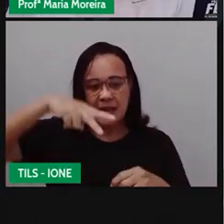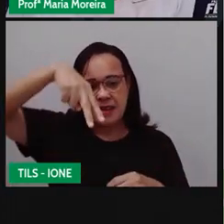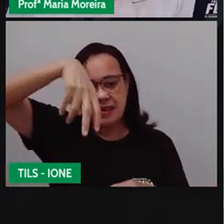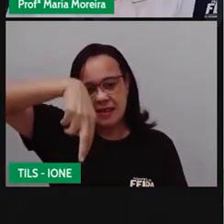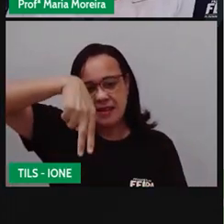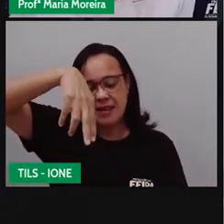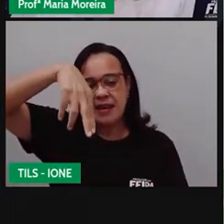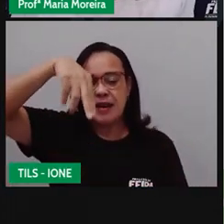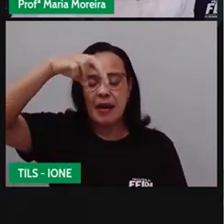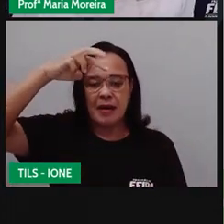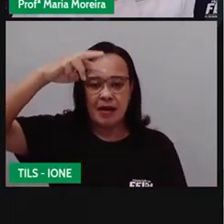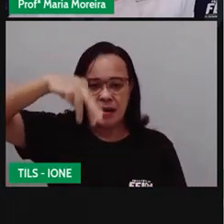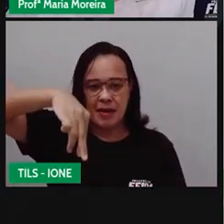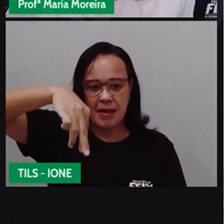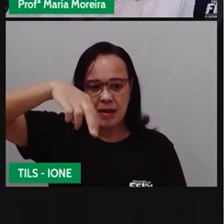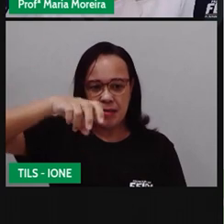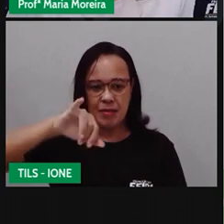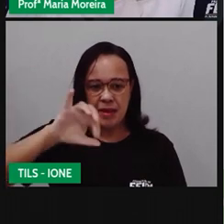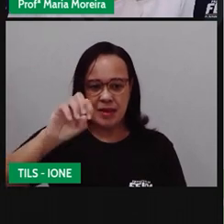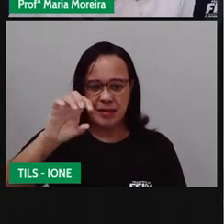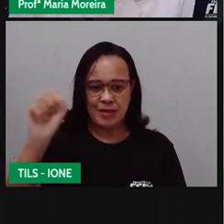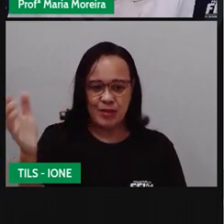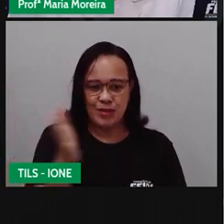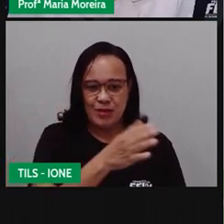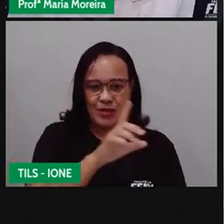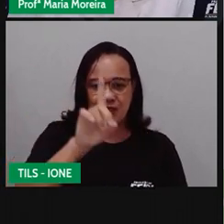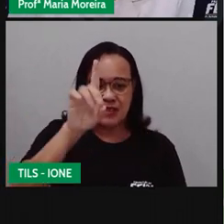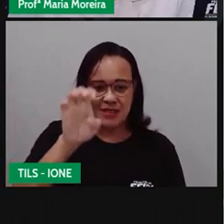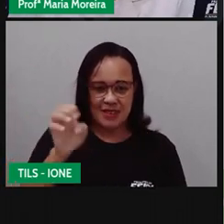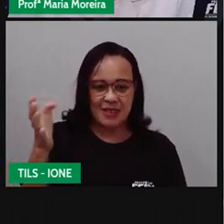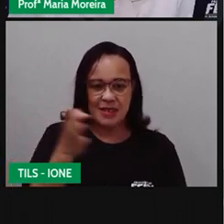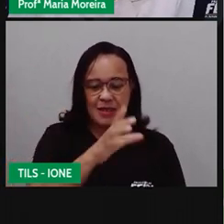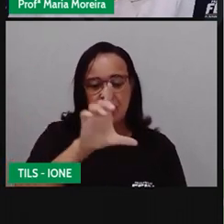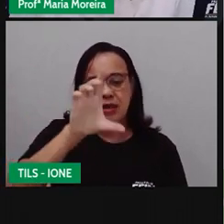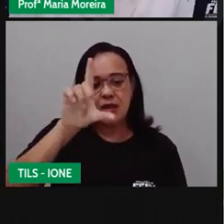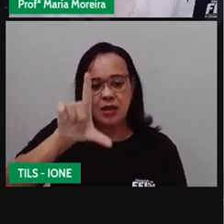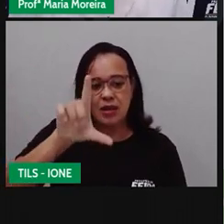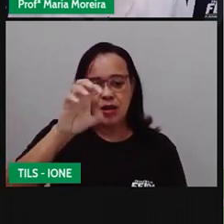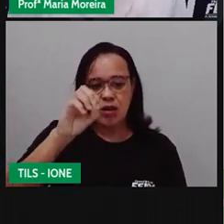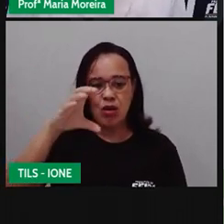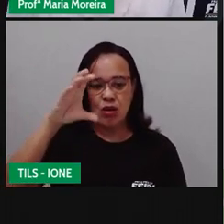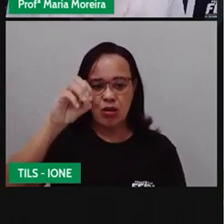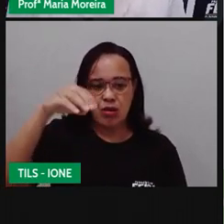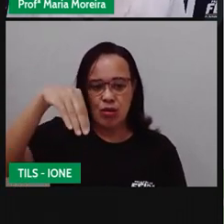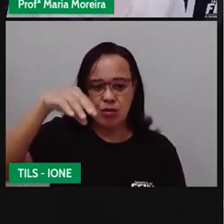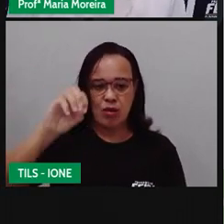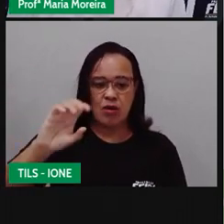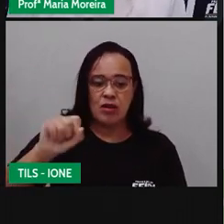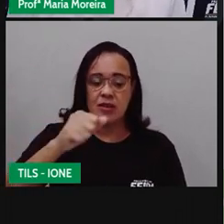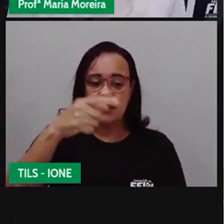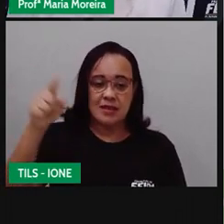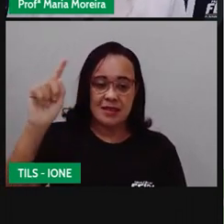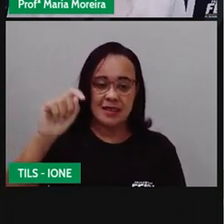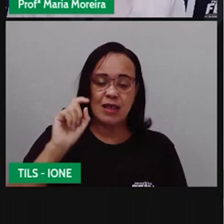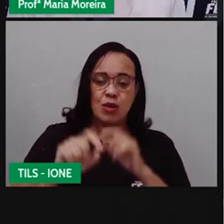locomoção. Certo? Hoje, dia 6 do mês 7 de 2021, hoje é aniversário da